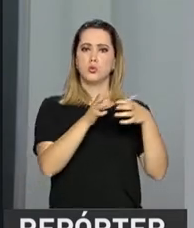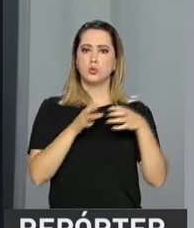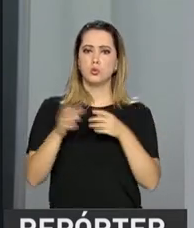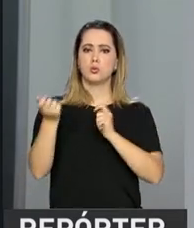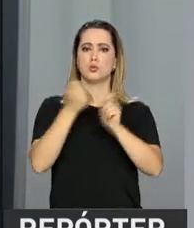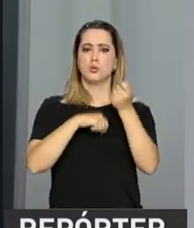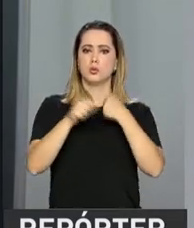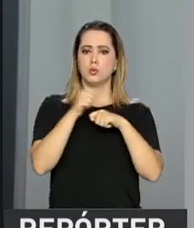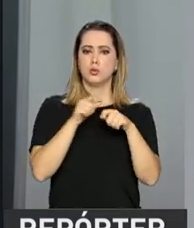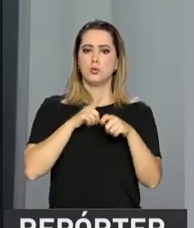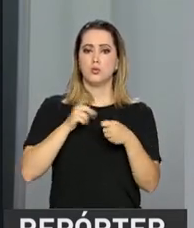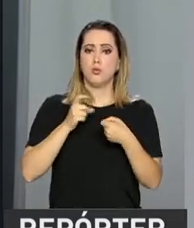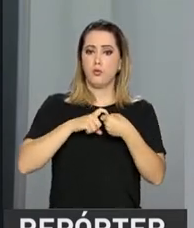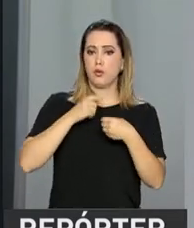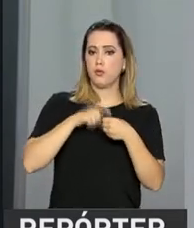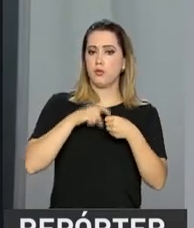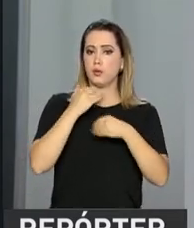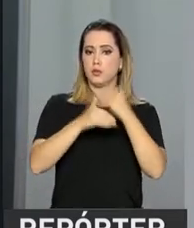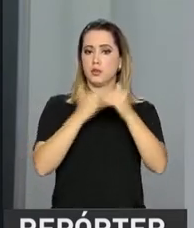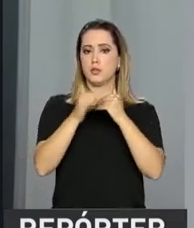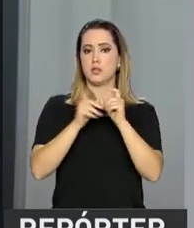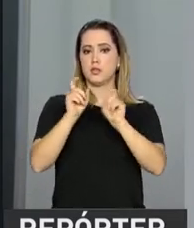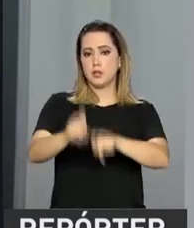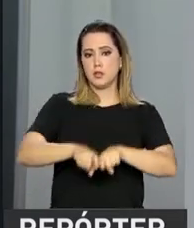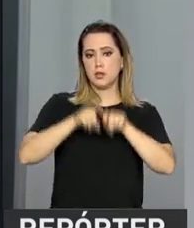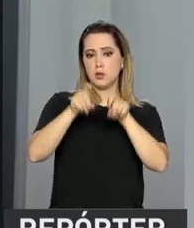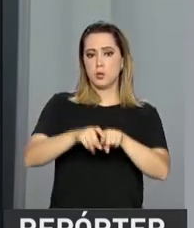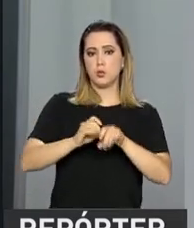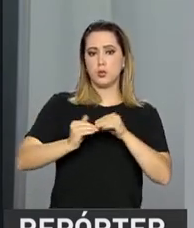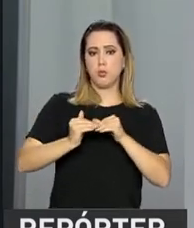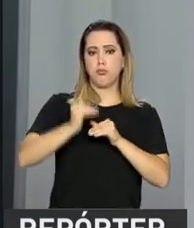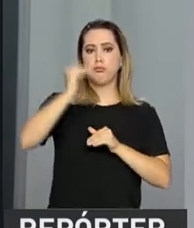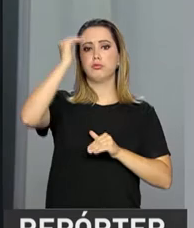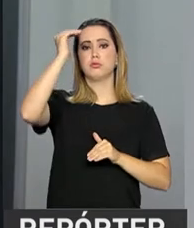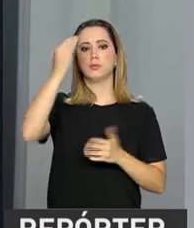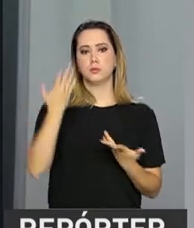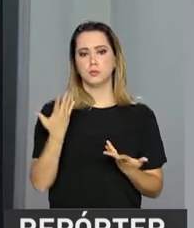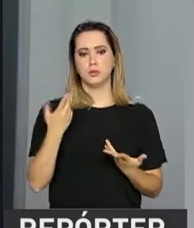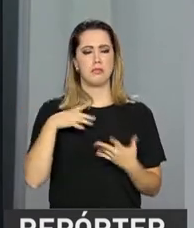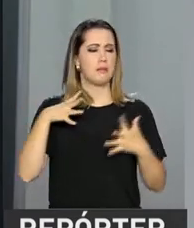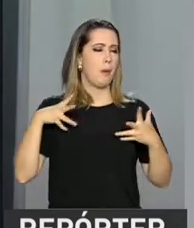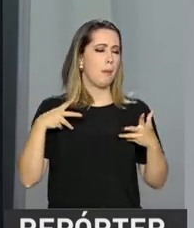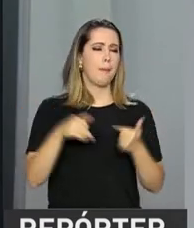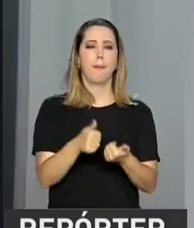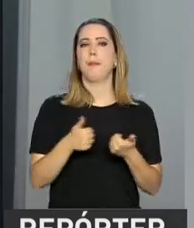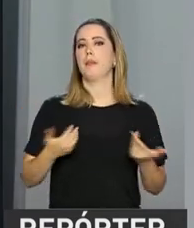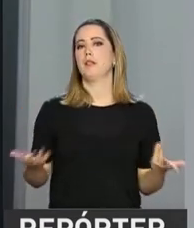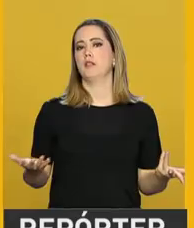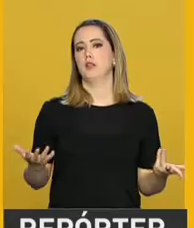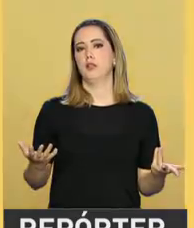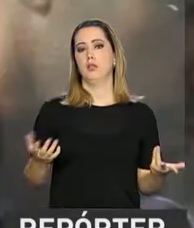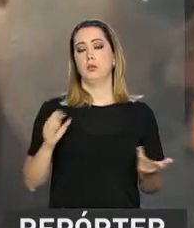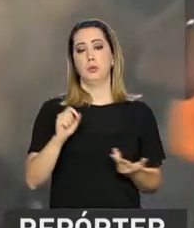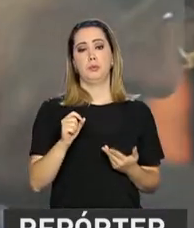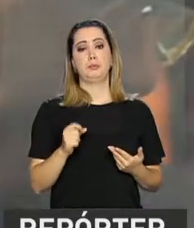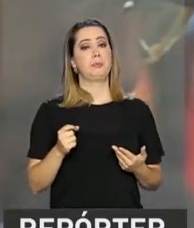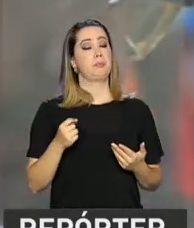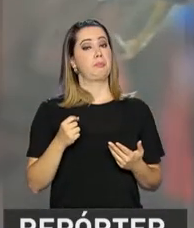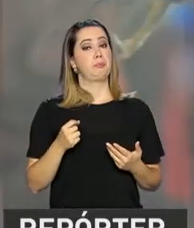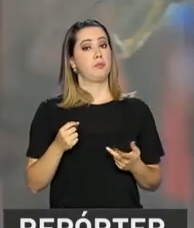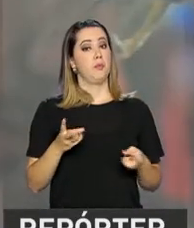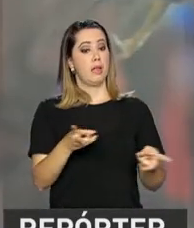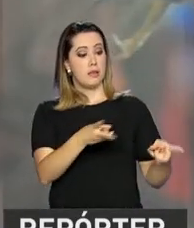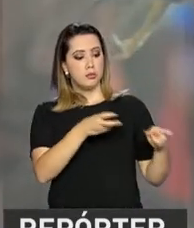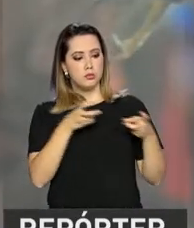vem tendo a sua recuperação a agricultura nem preciso falar porque a agricultura teve um crescimento muito muito elevado as projeções do grupo